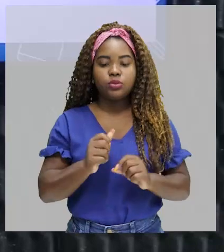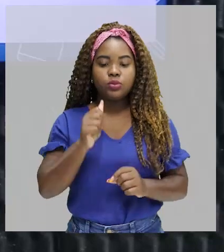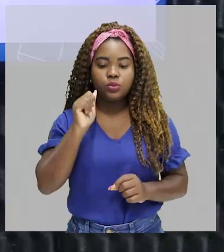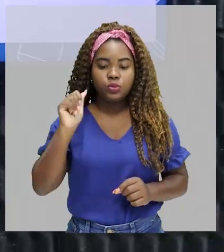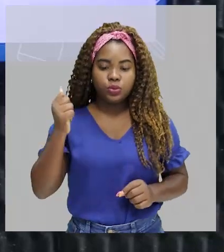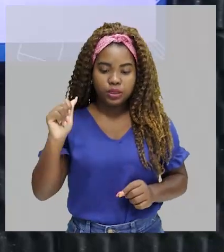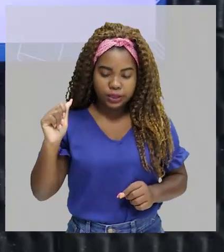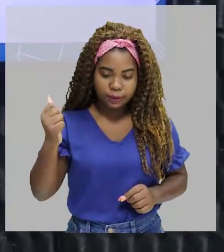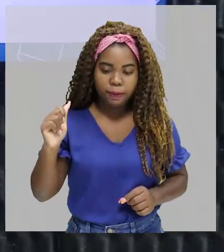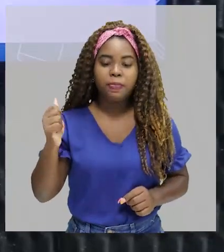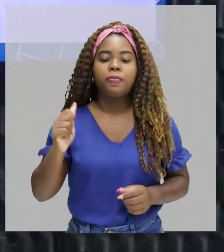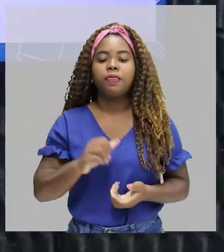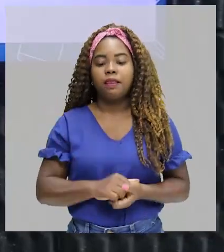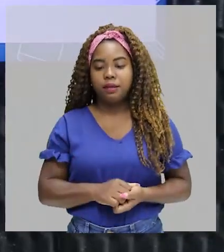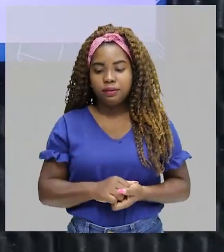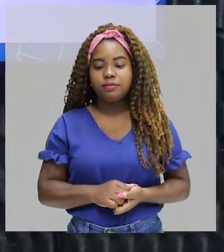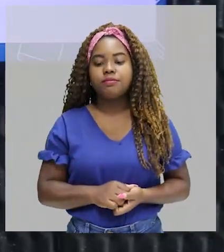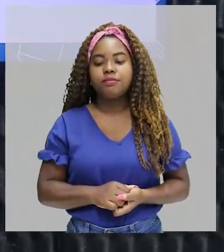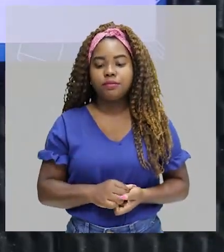mais 6 mil reais,